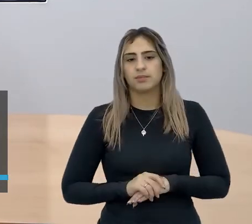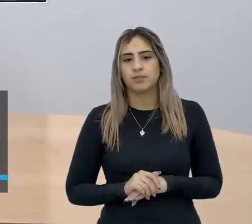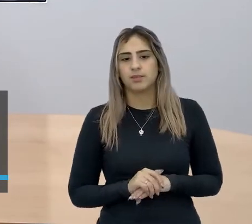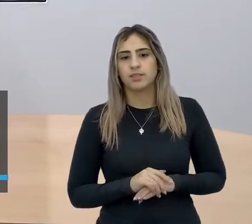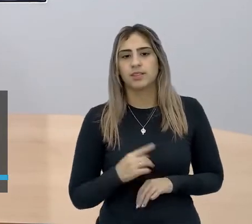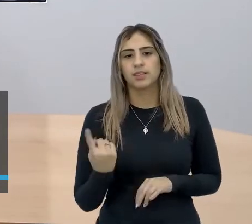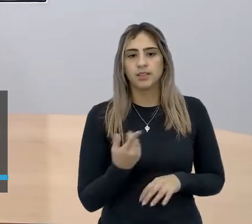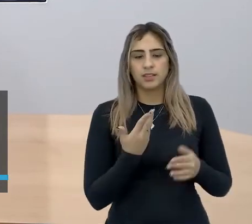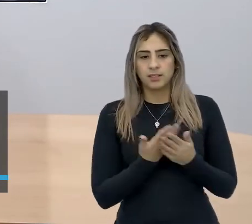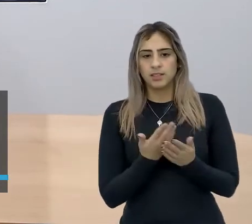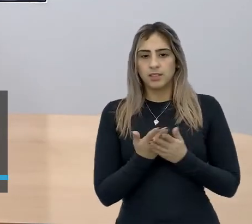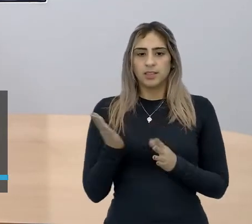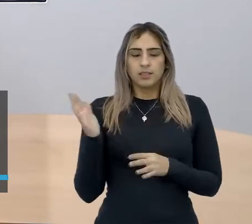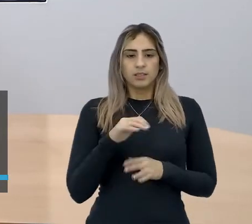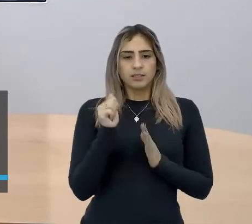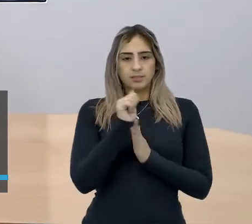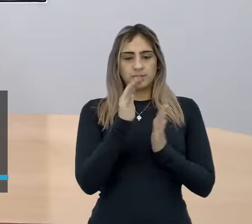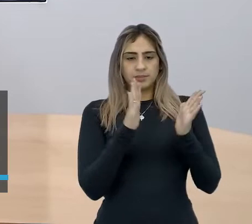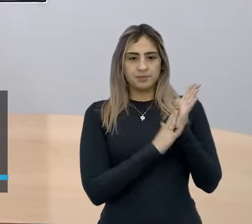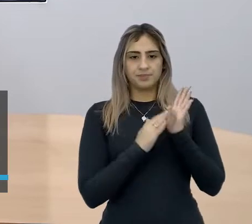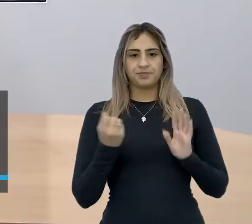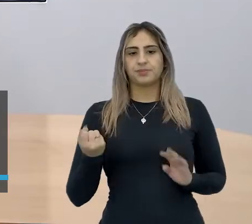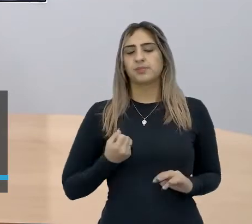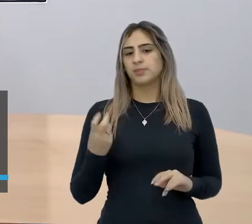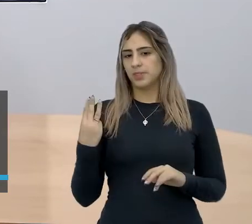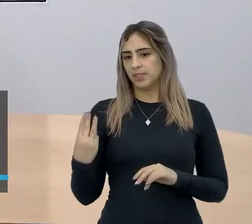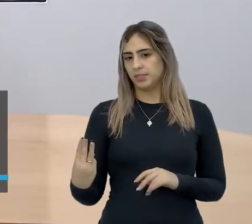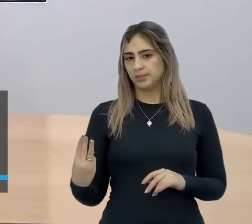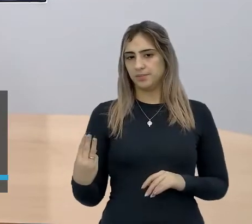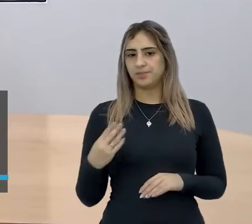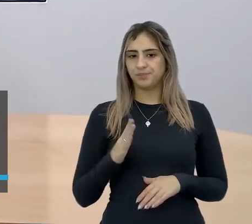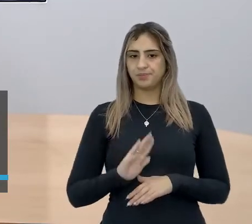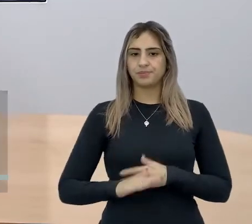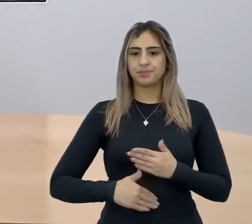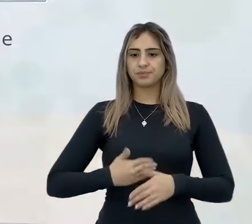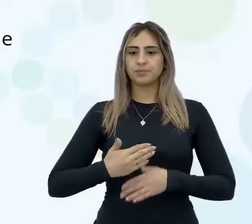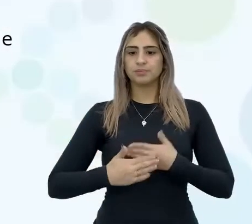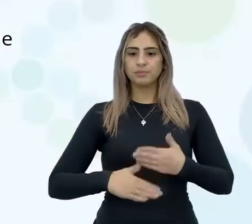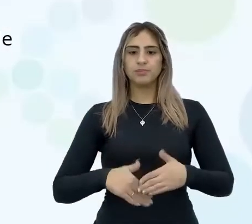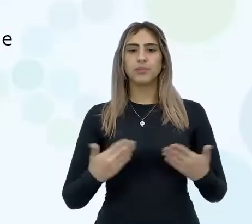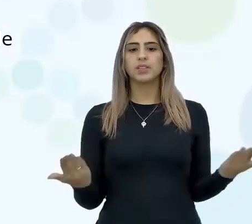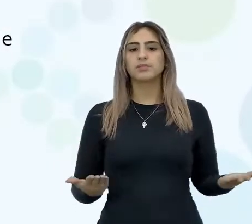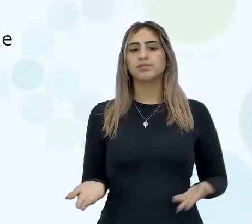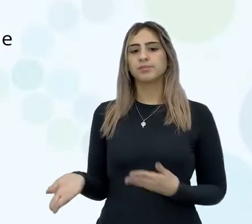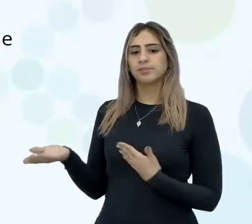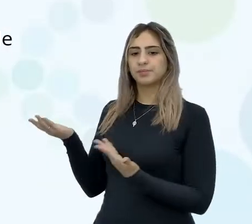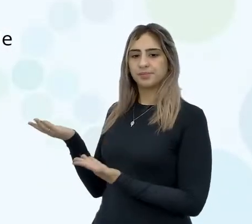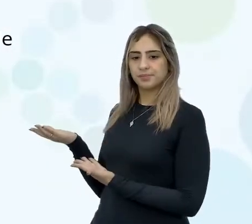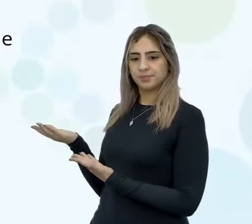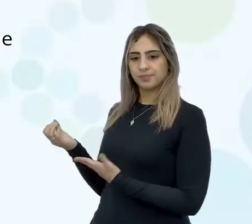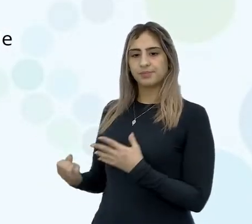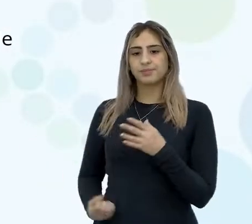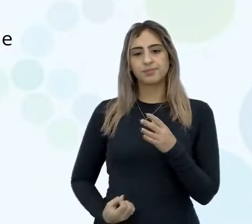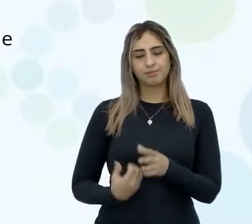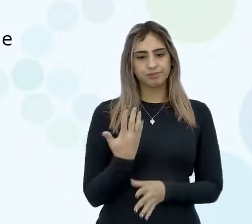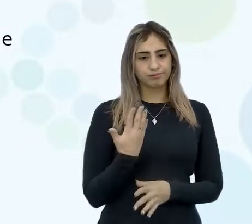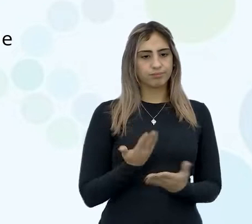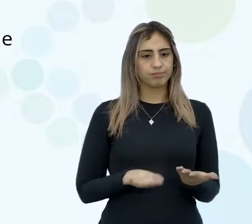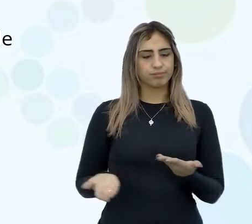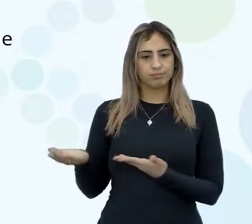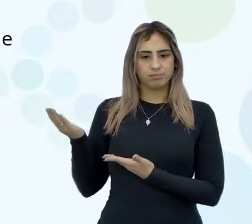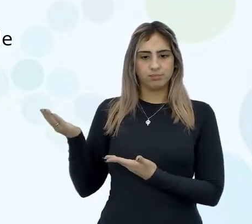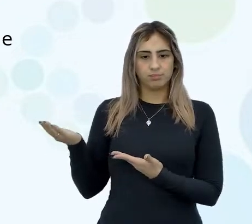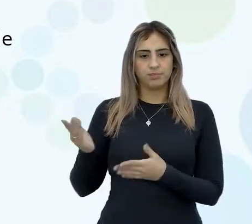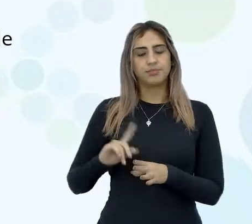Então vamos lá, nós estamos na atividade 3, no momento do desenvolvimento, então tá aparecendo aí para vocês na telinha.